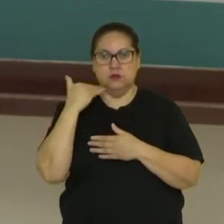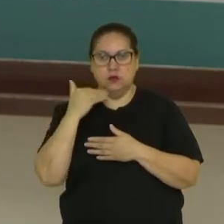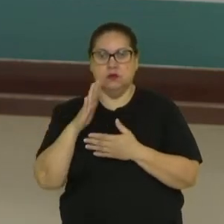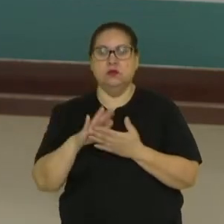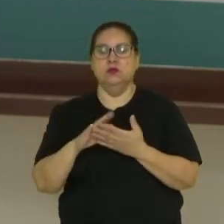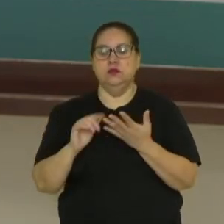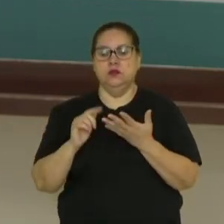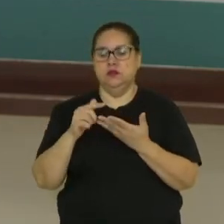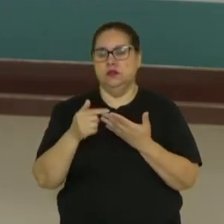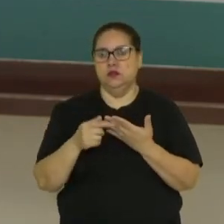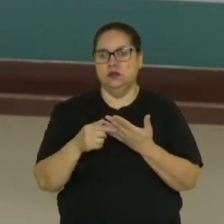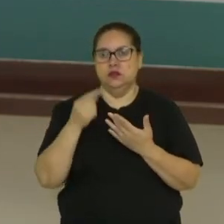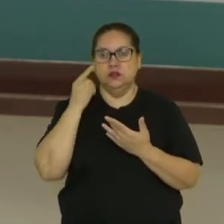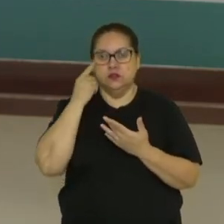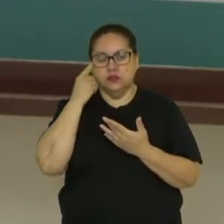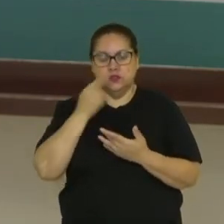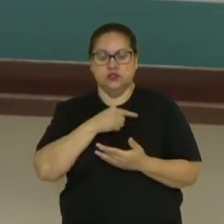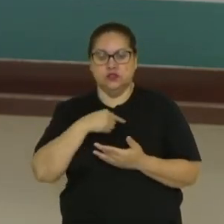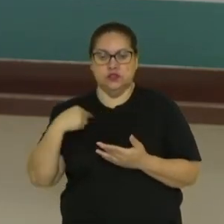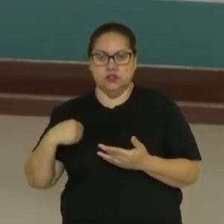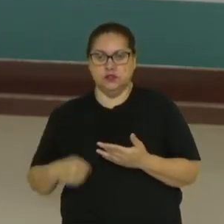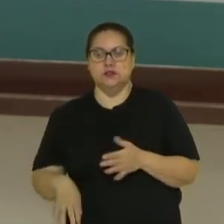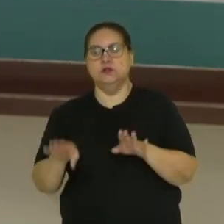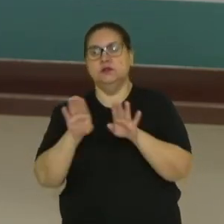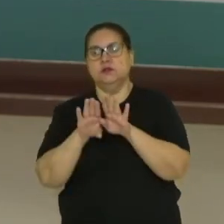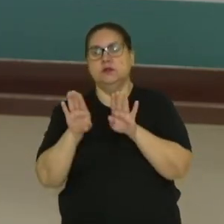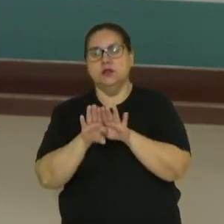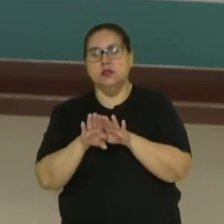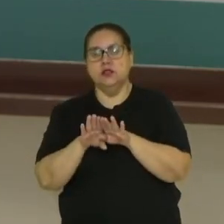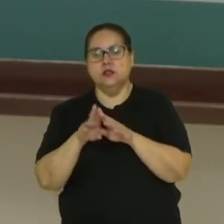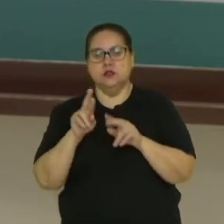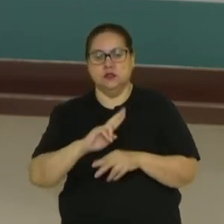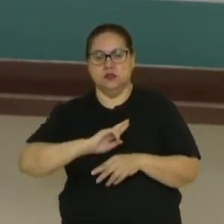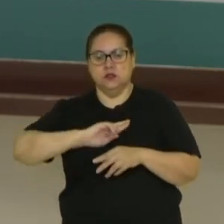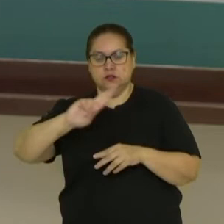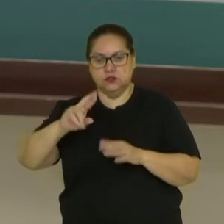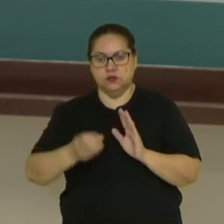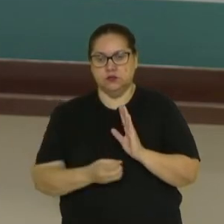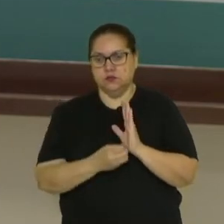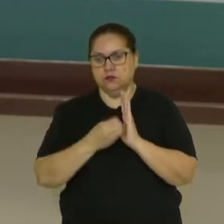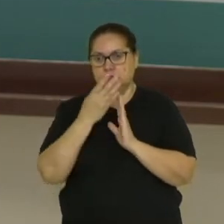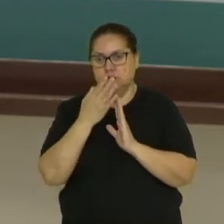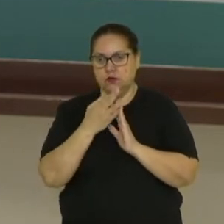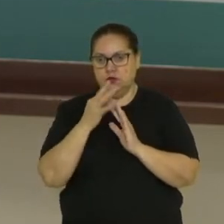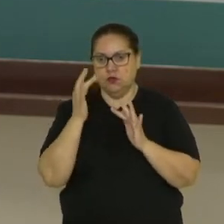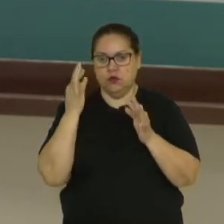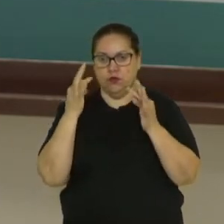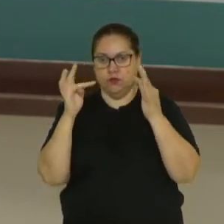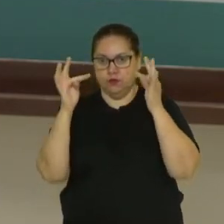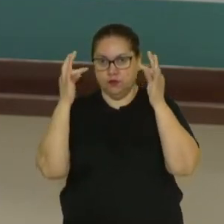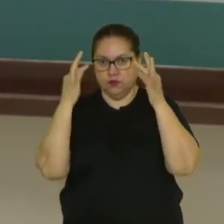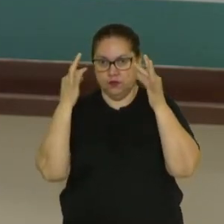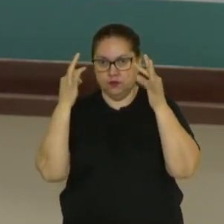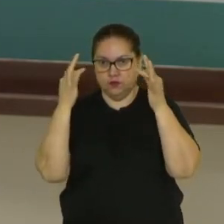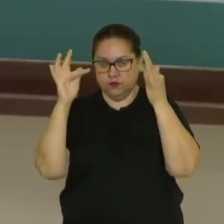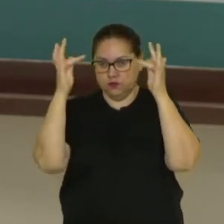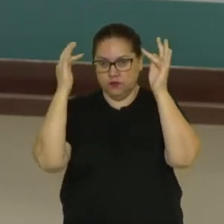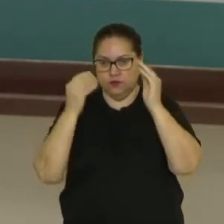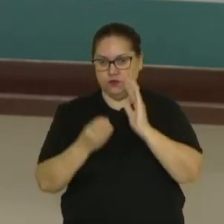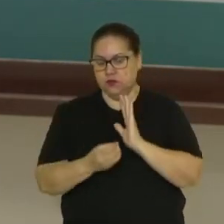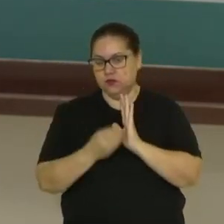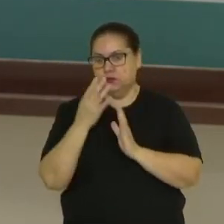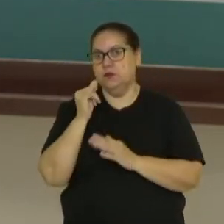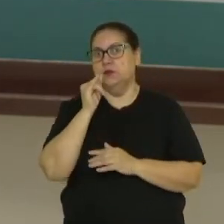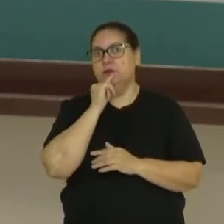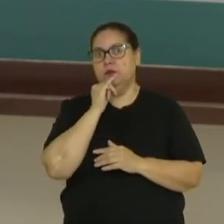os chineses. Temos ali as religiões predominantes ou filosofias, né, predominantes, como